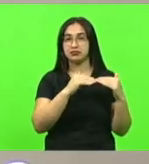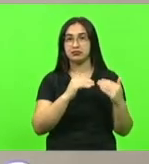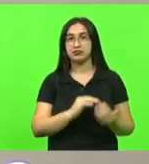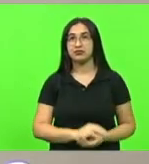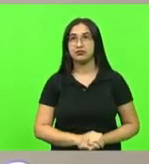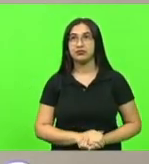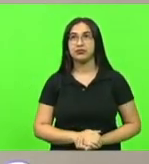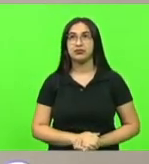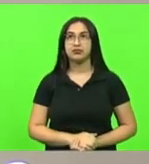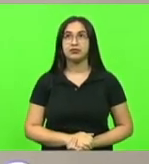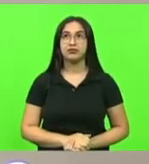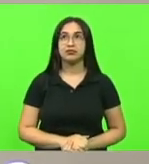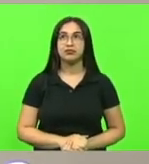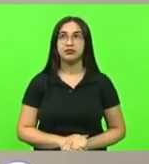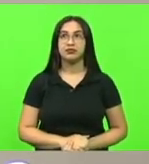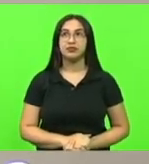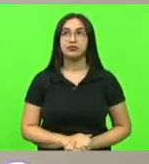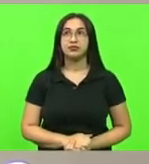unanimidade.